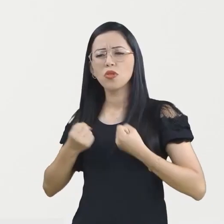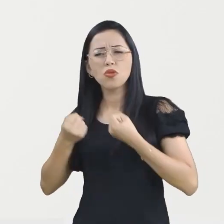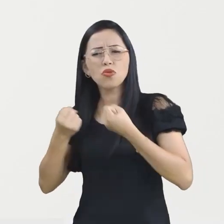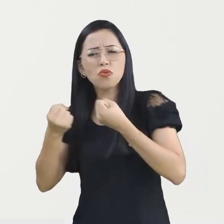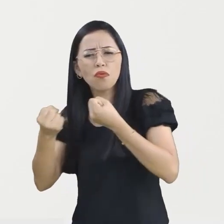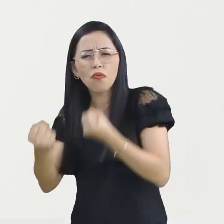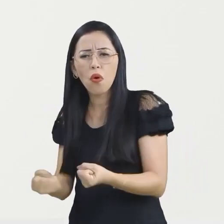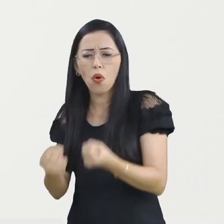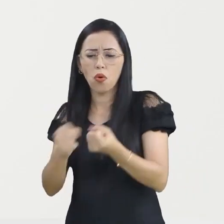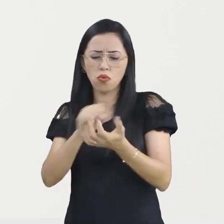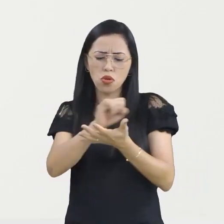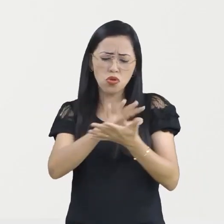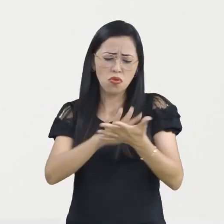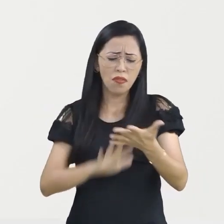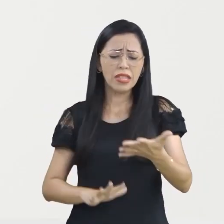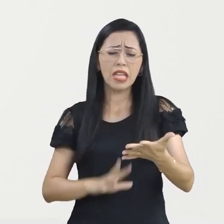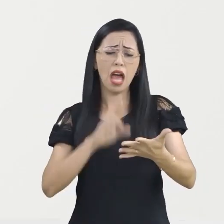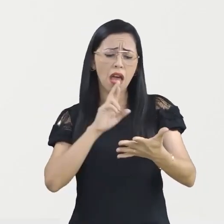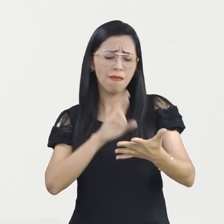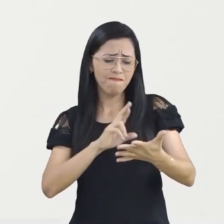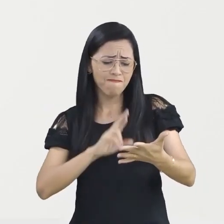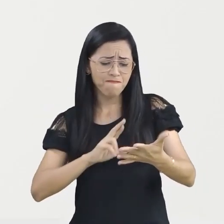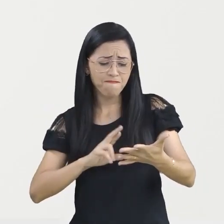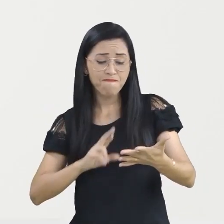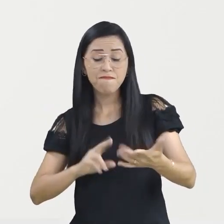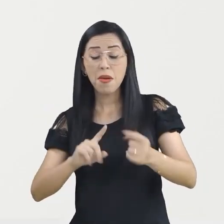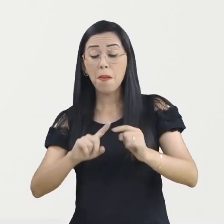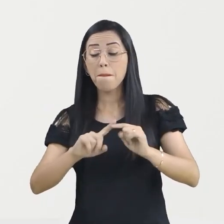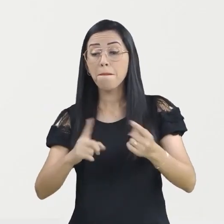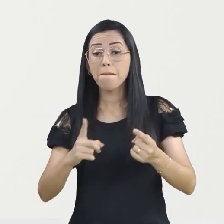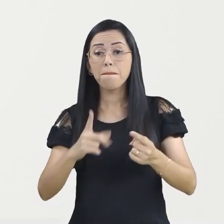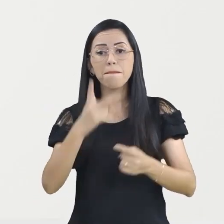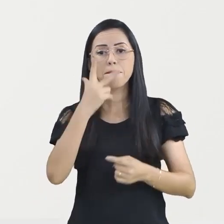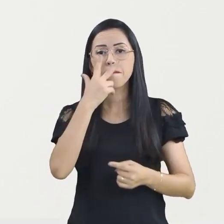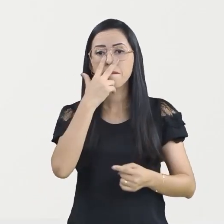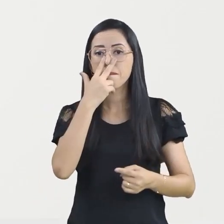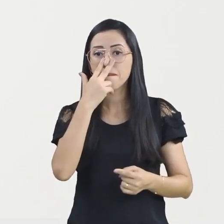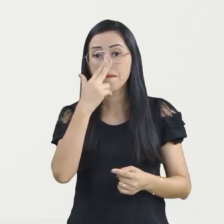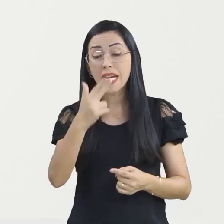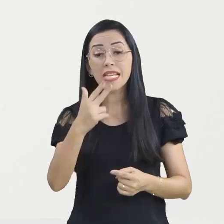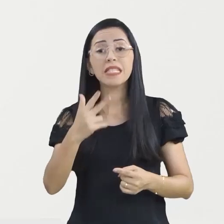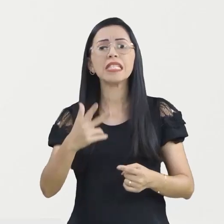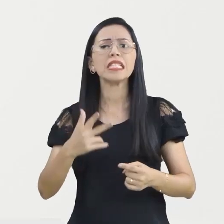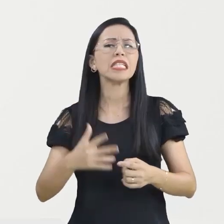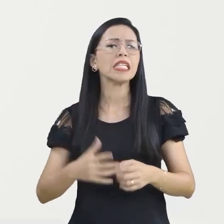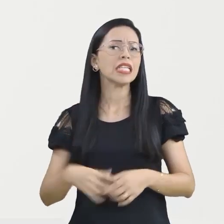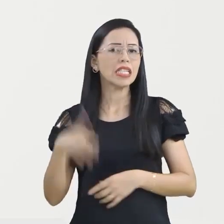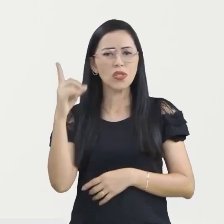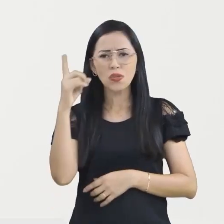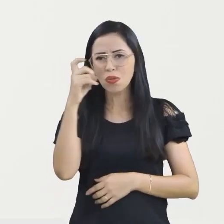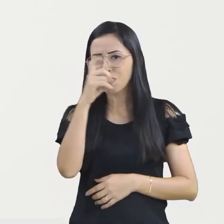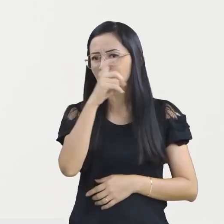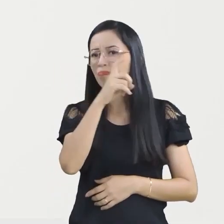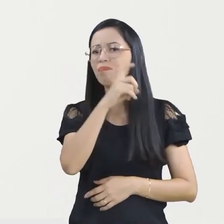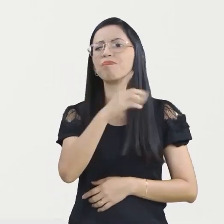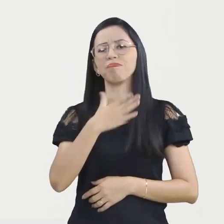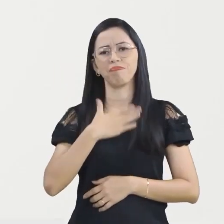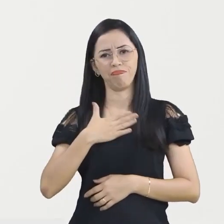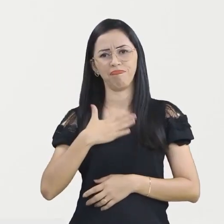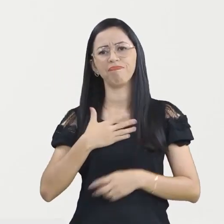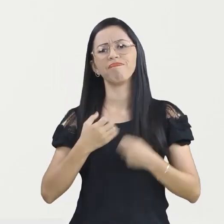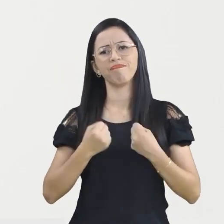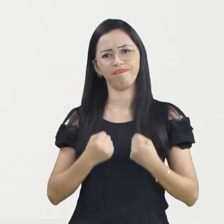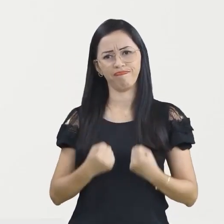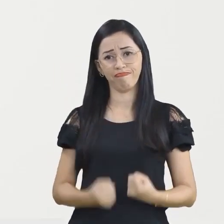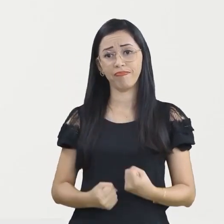lições, mas que as coisas pareciam ficar cada vez mais complicadas e que